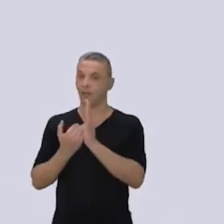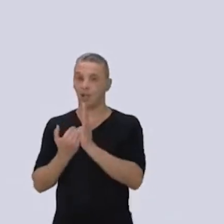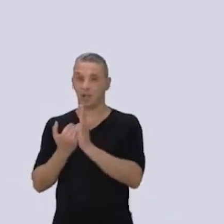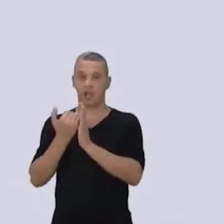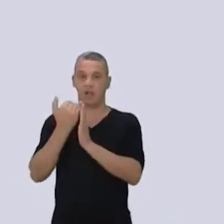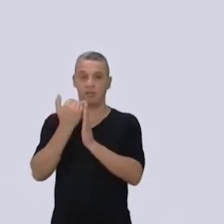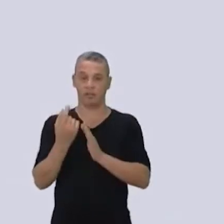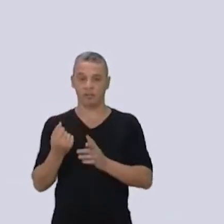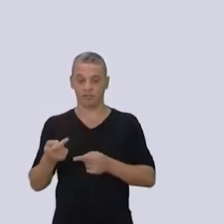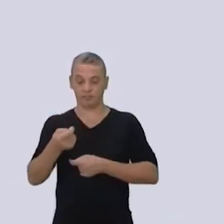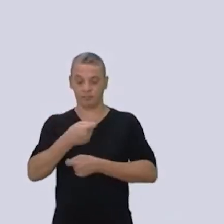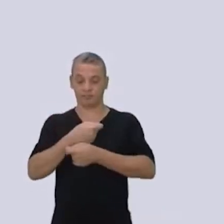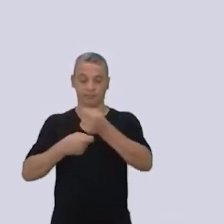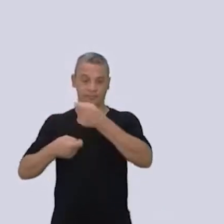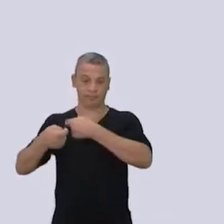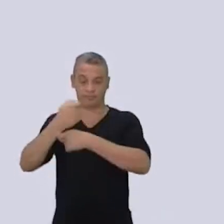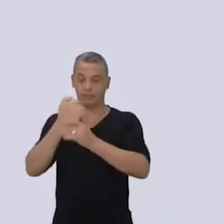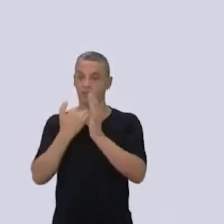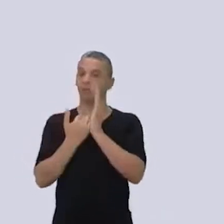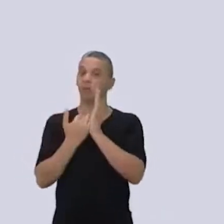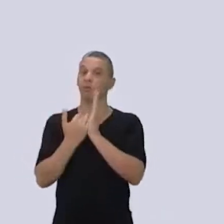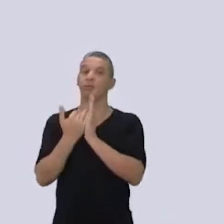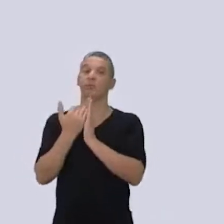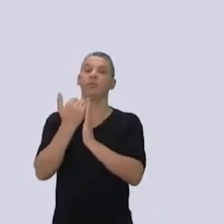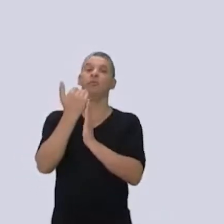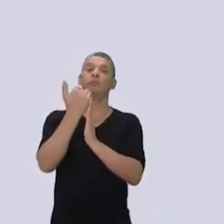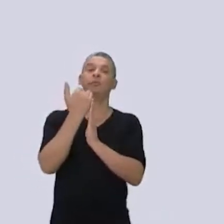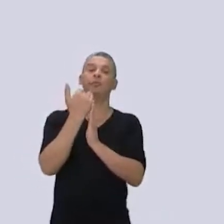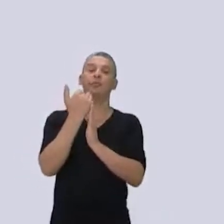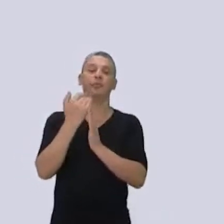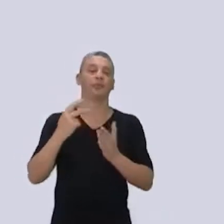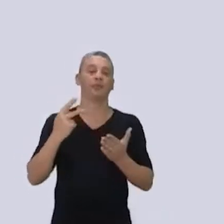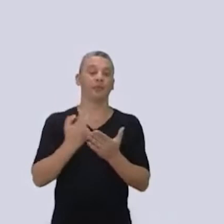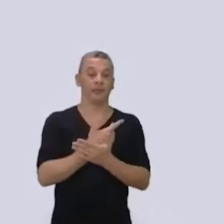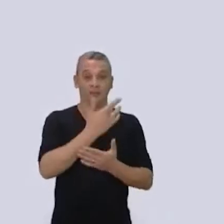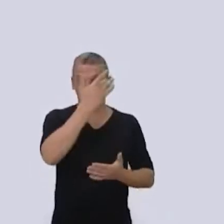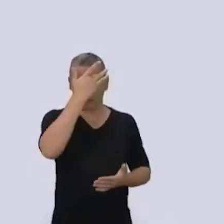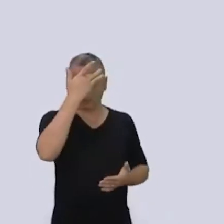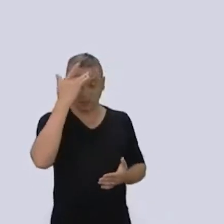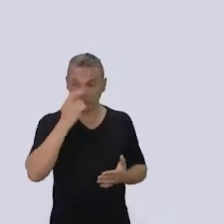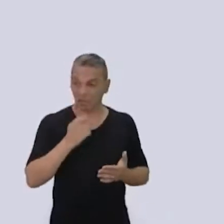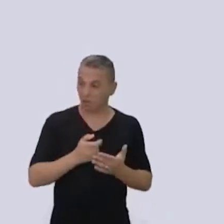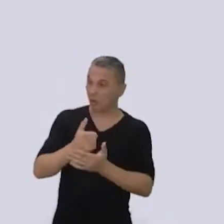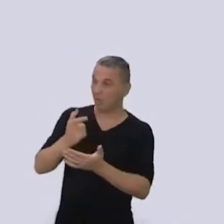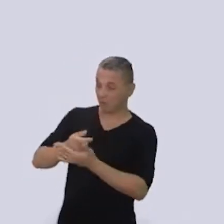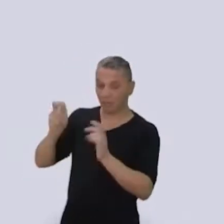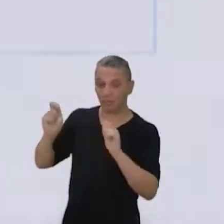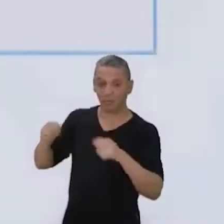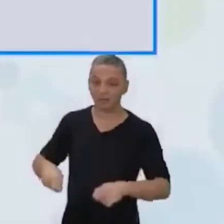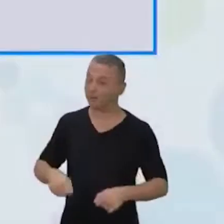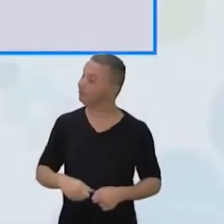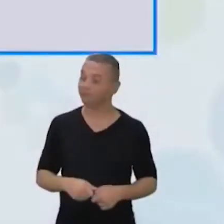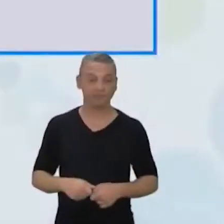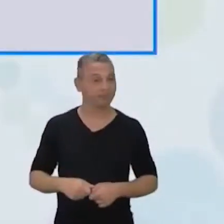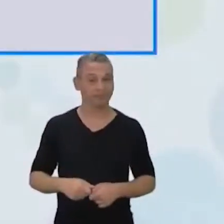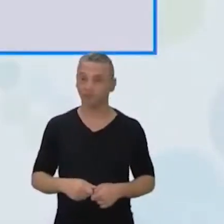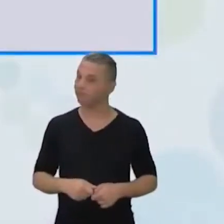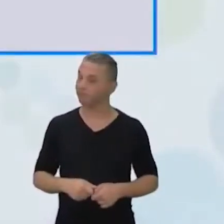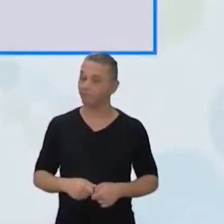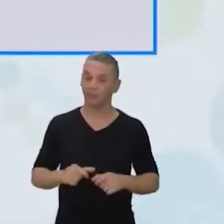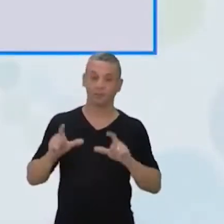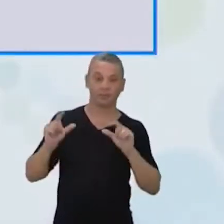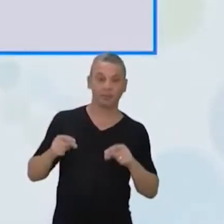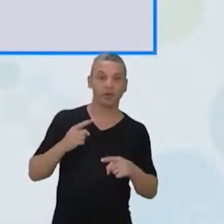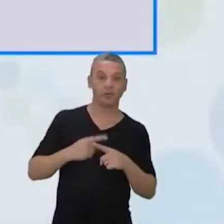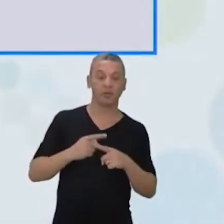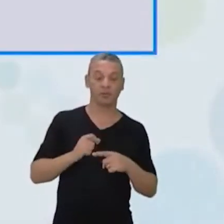quando ele sobe a taxa Selic, ele desestimula o consumo. Por que ele desestimula o consumo? Porque o crédito fica mais